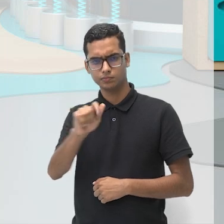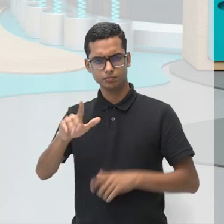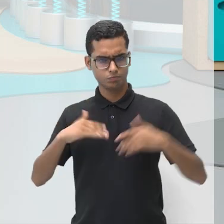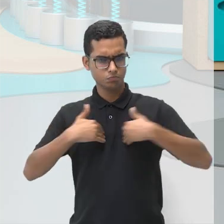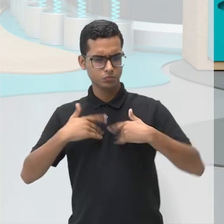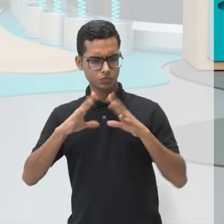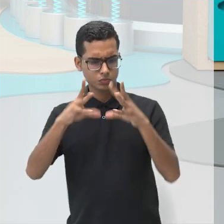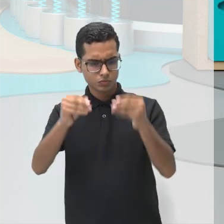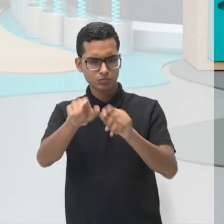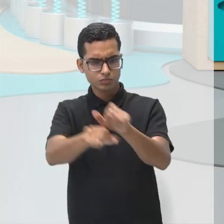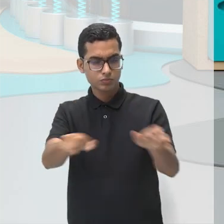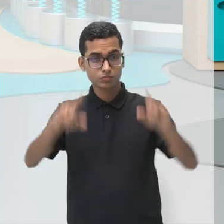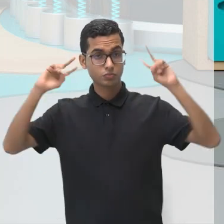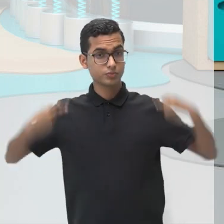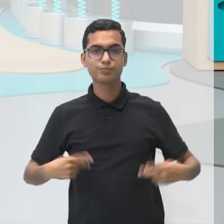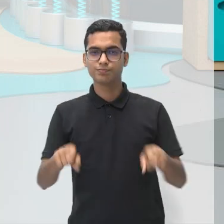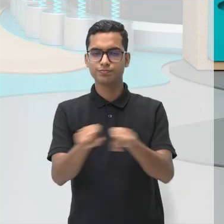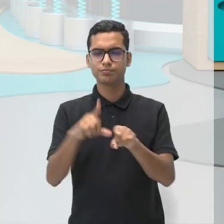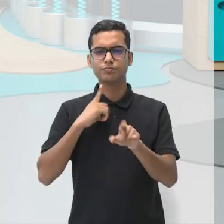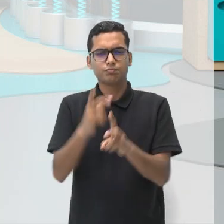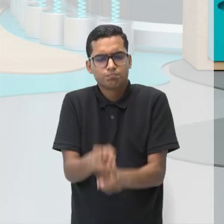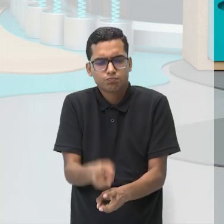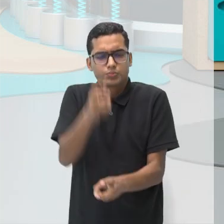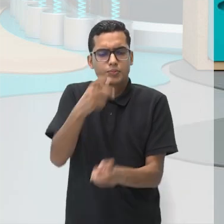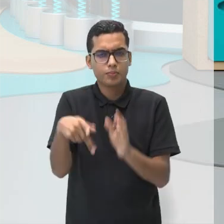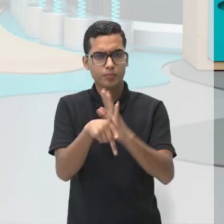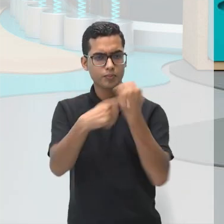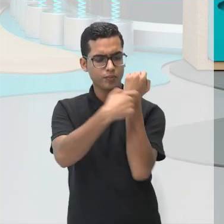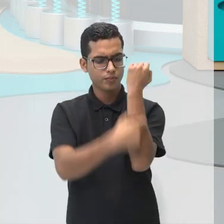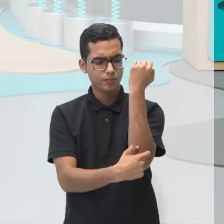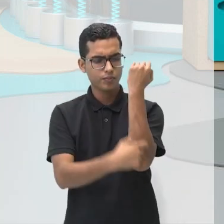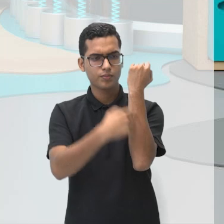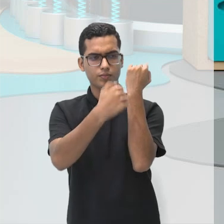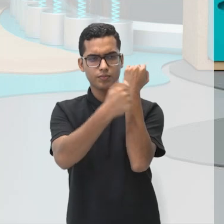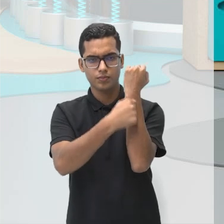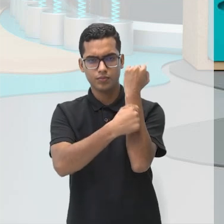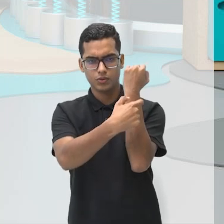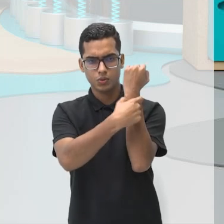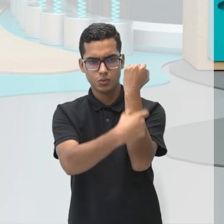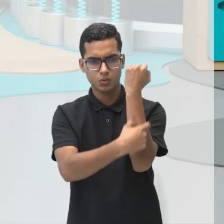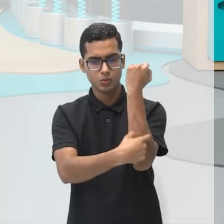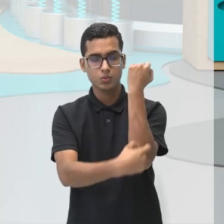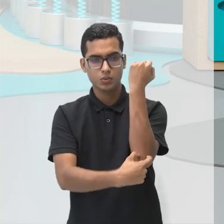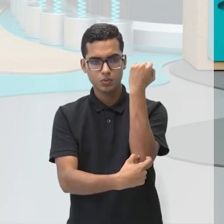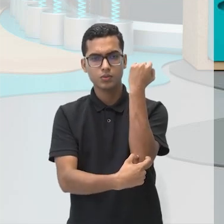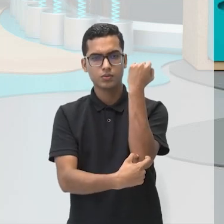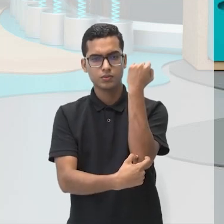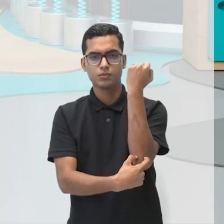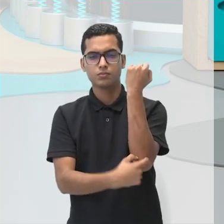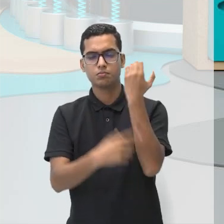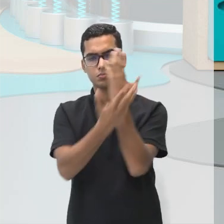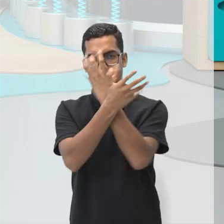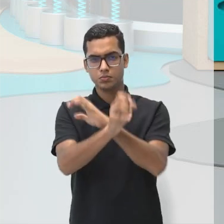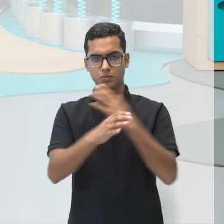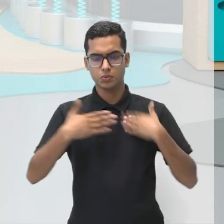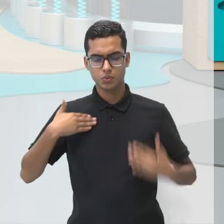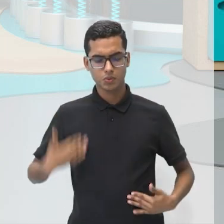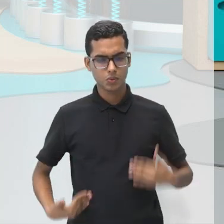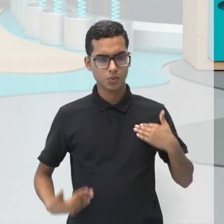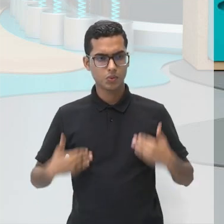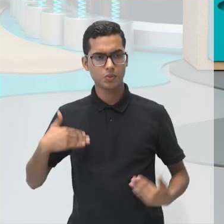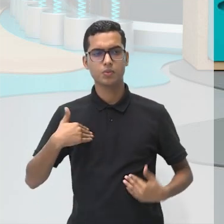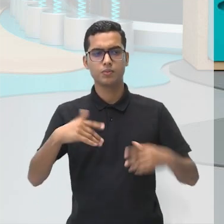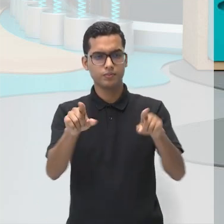gente relembrar um pouco mais, a coluna faz parte do sistema esquelético, sistema locomotor, o